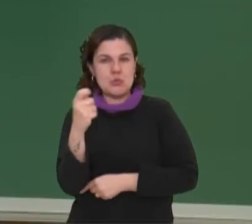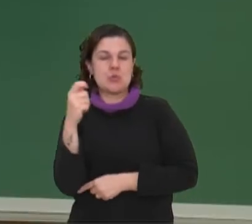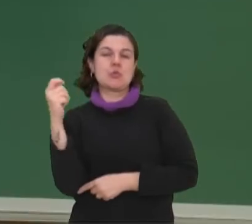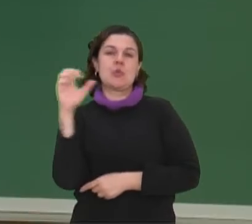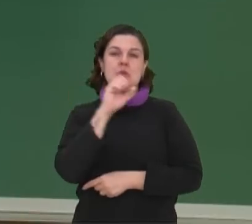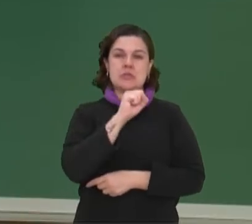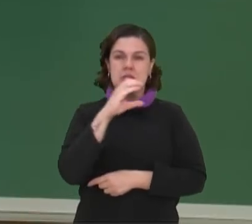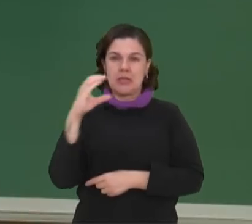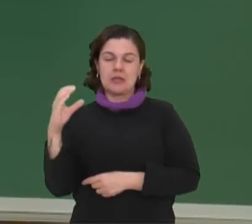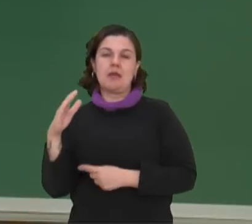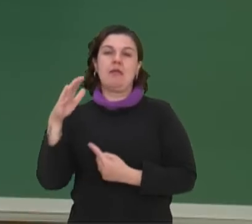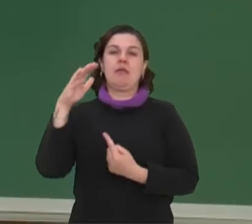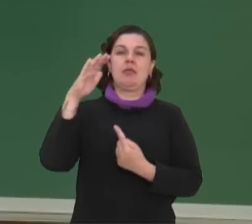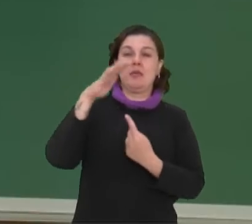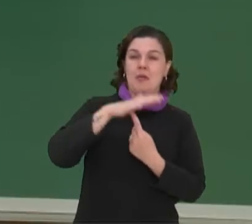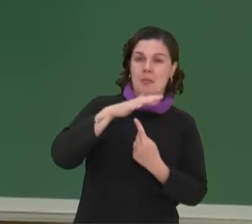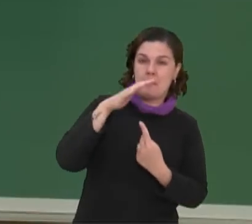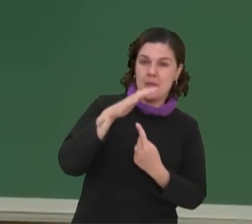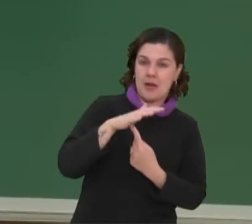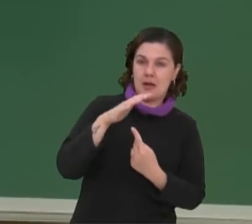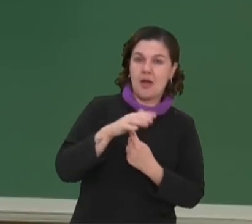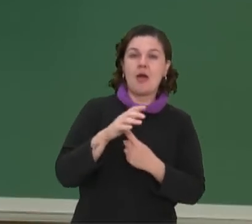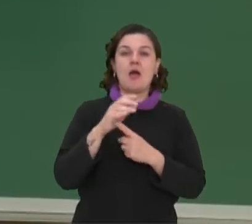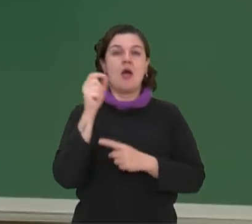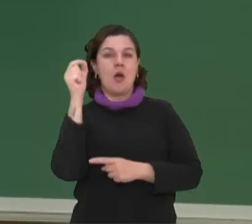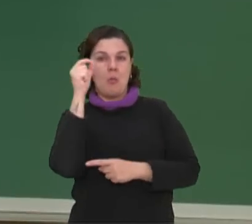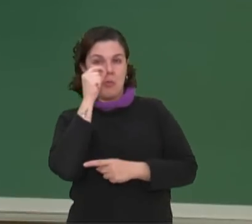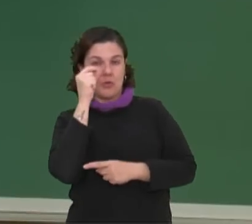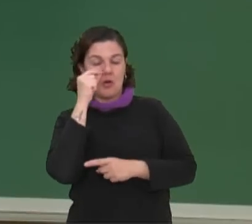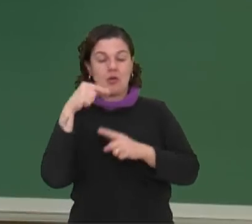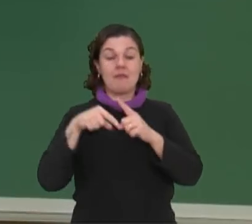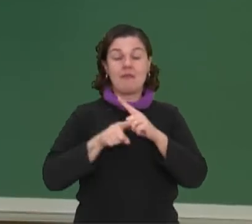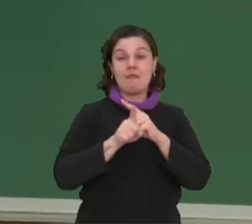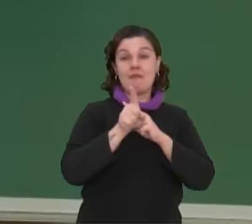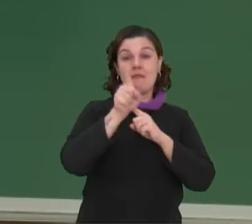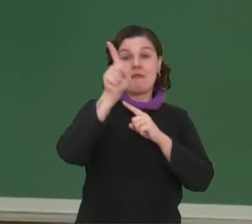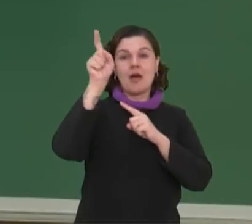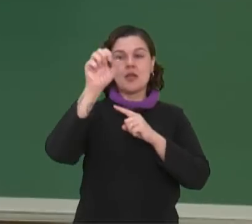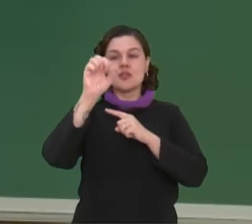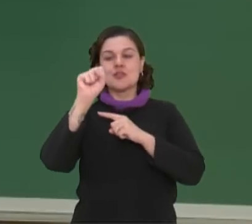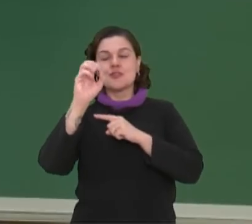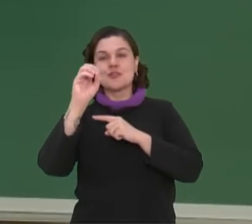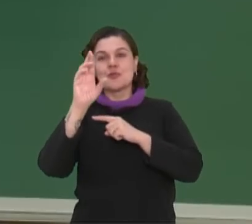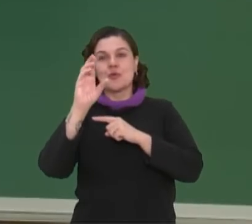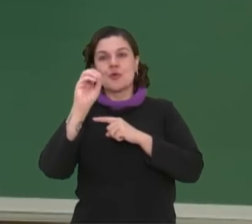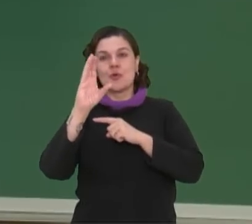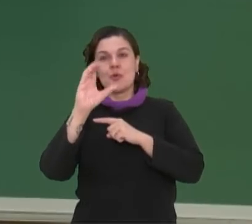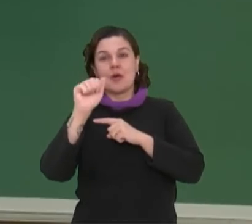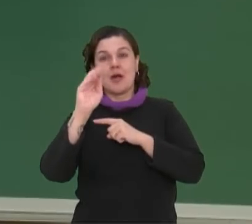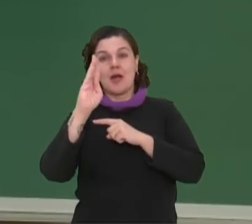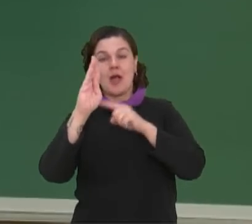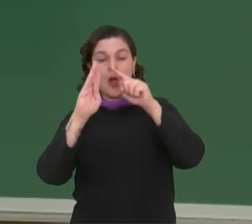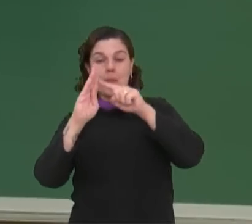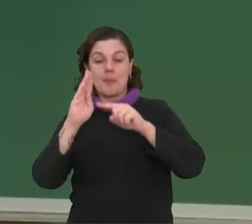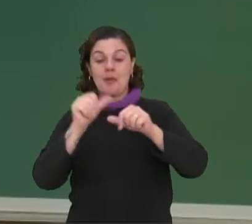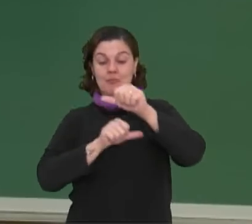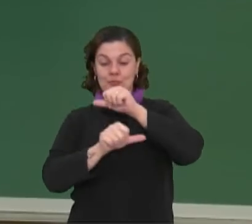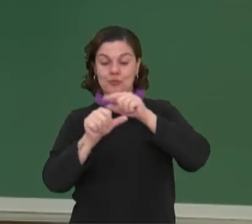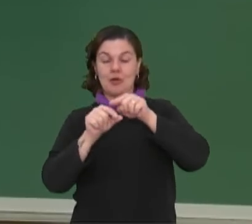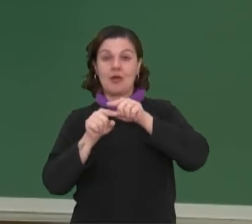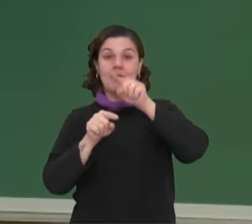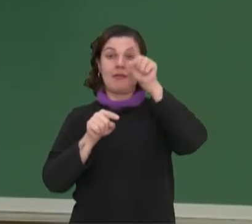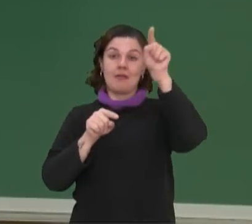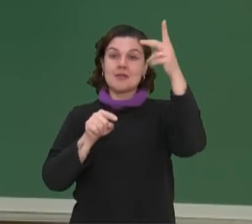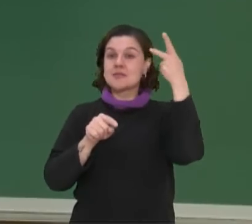de Curitiba, Ponta Grossa, e até Sorocaba, interior de São Paulo. Em Sorocaba era renegociado e tropeiros, a partir de